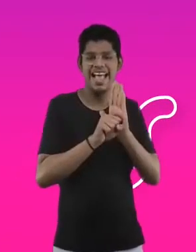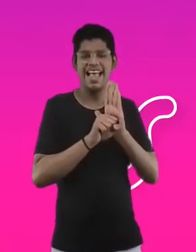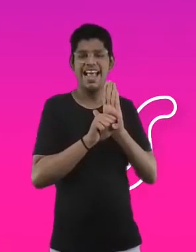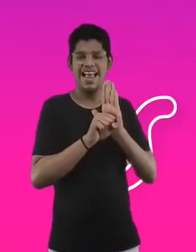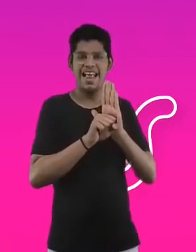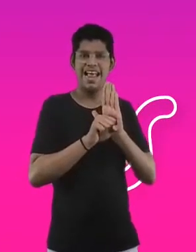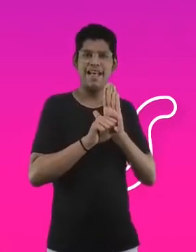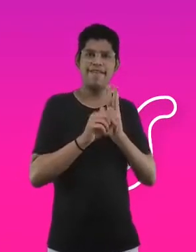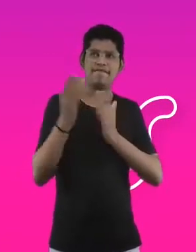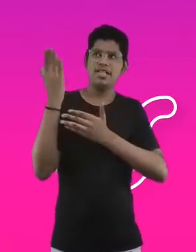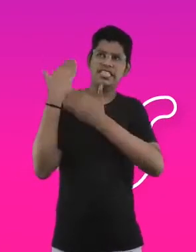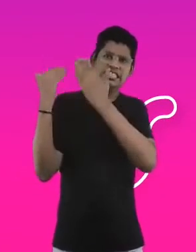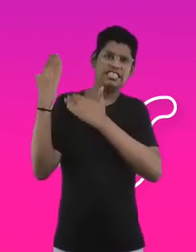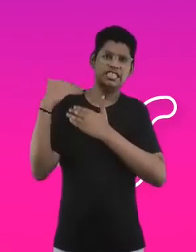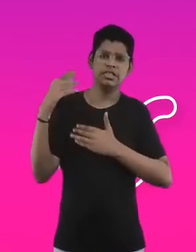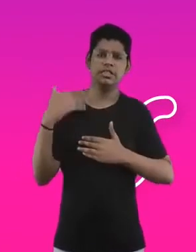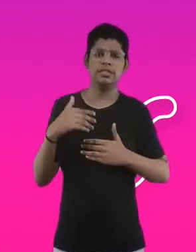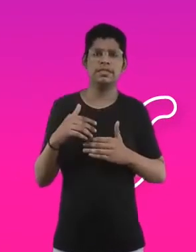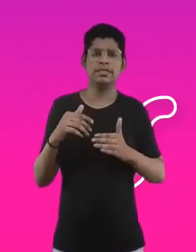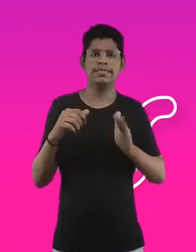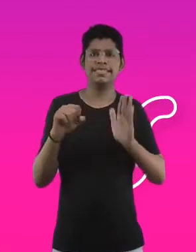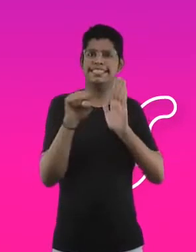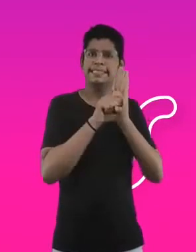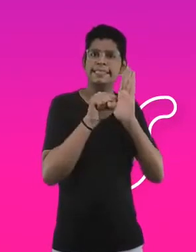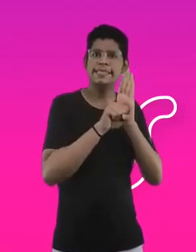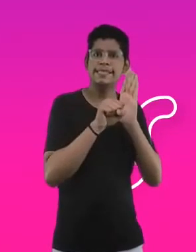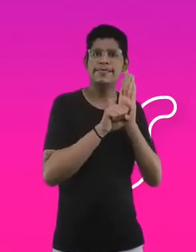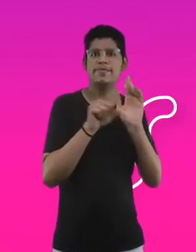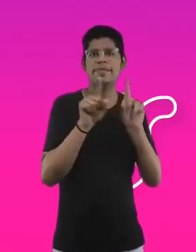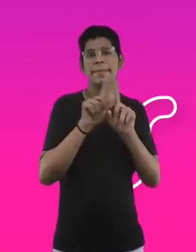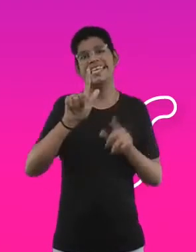originários, símbolos da cultura geek,